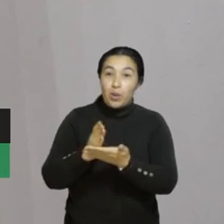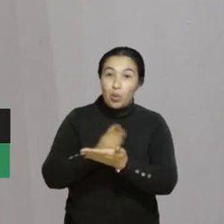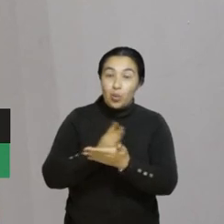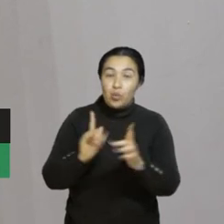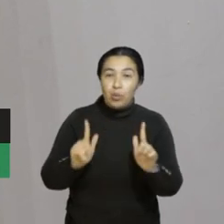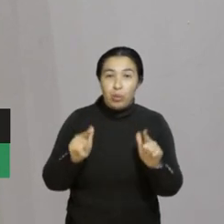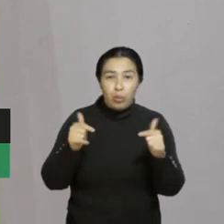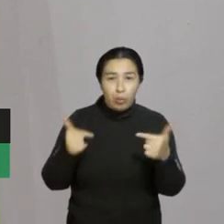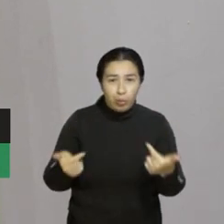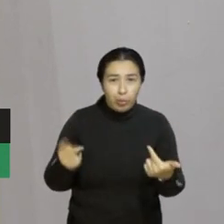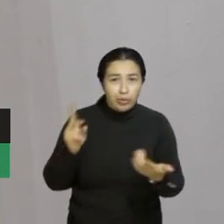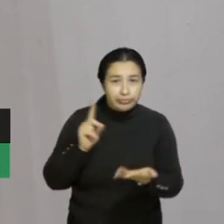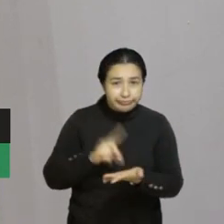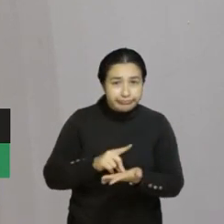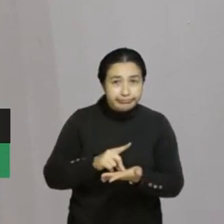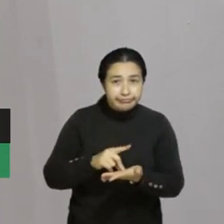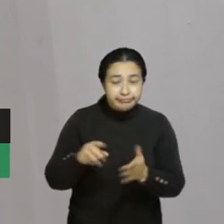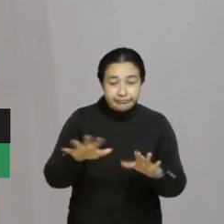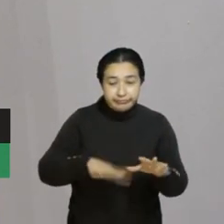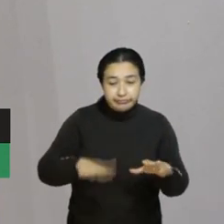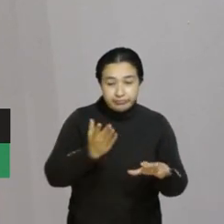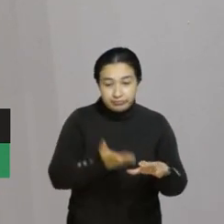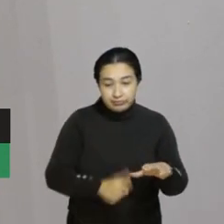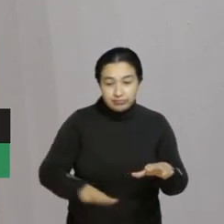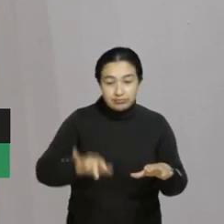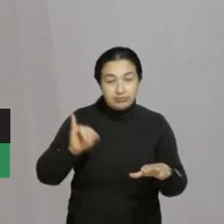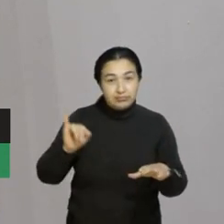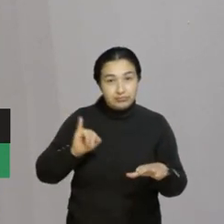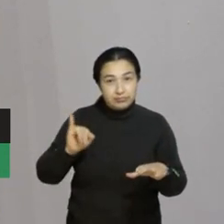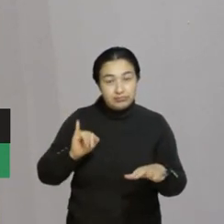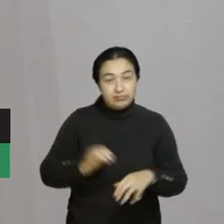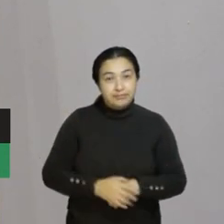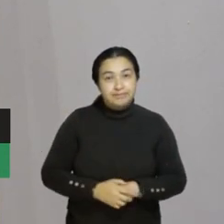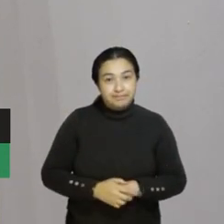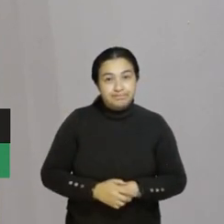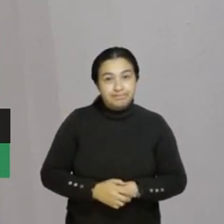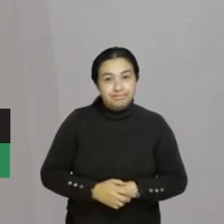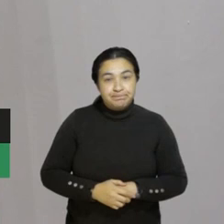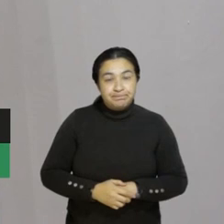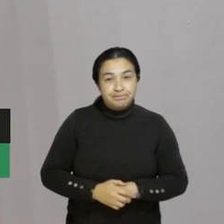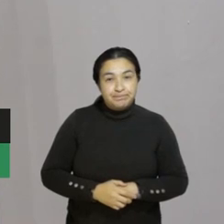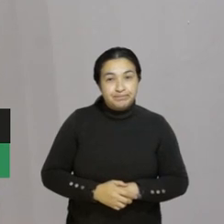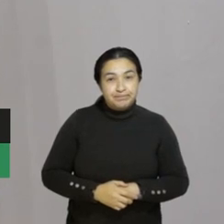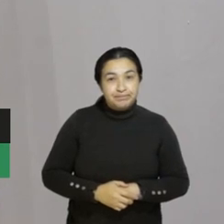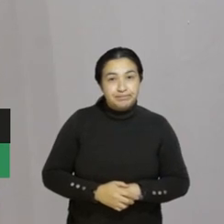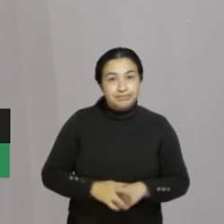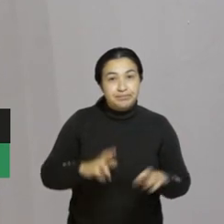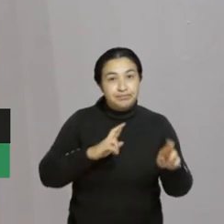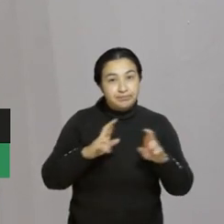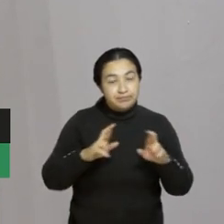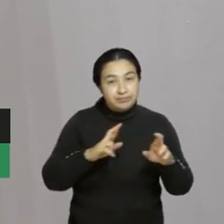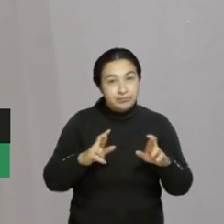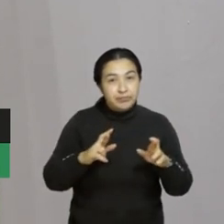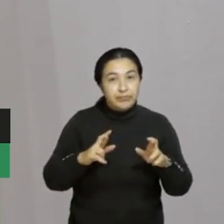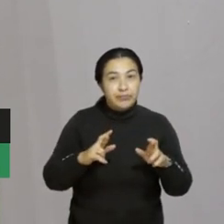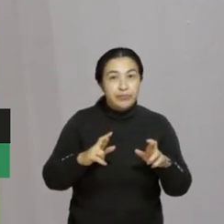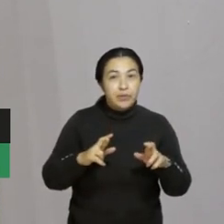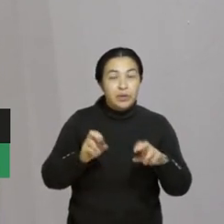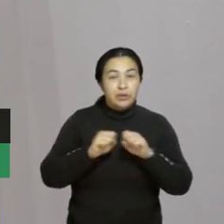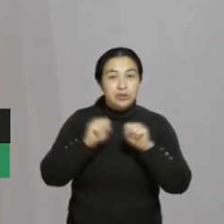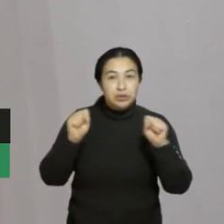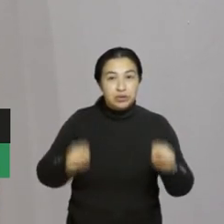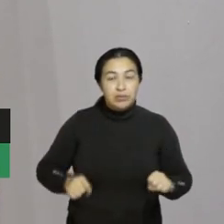prática no Vale do Itajaí, que tivesse relação com o sistema de prevenção de